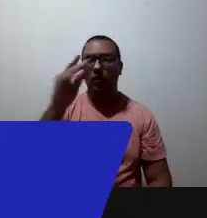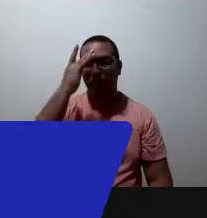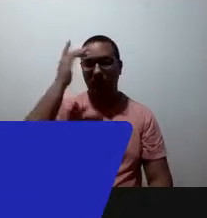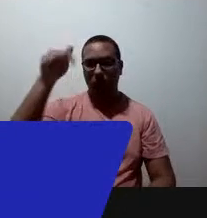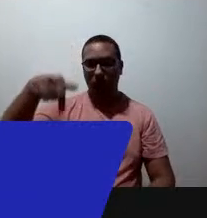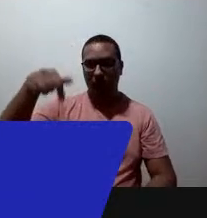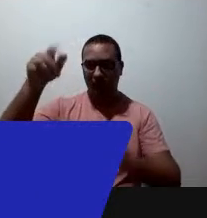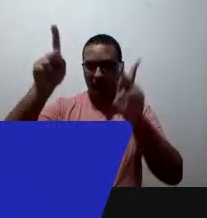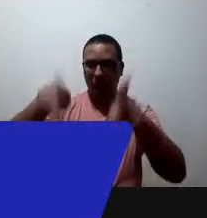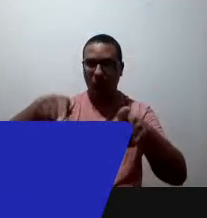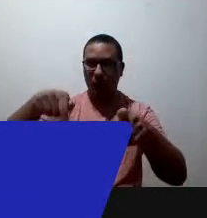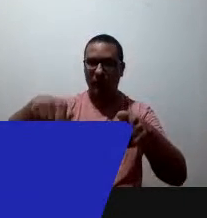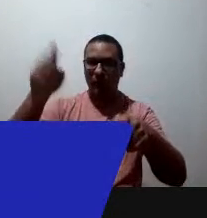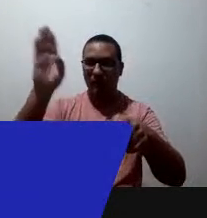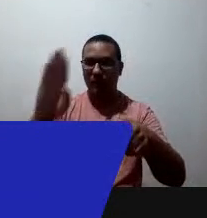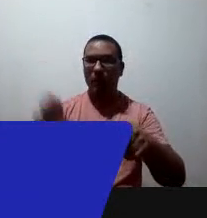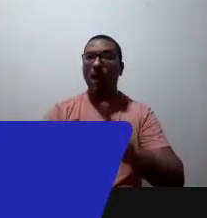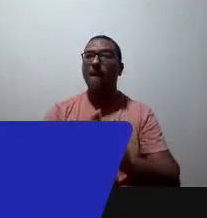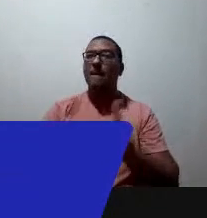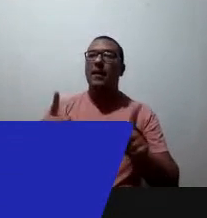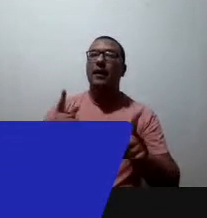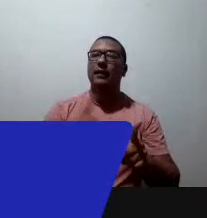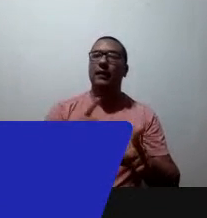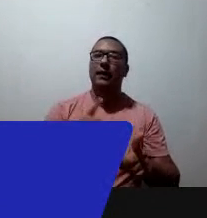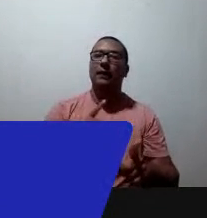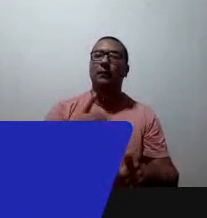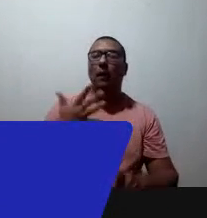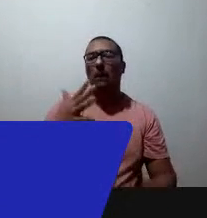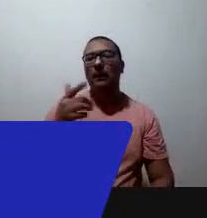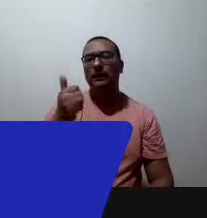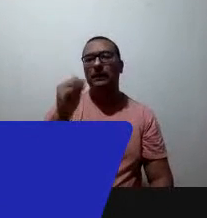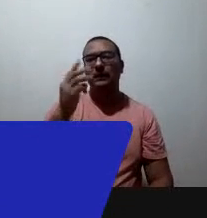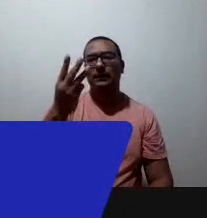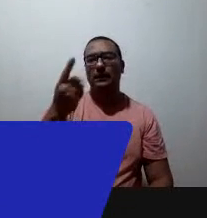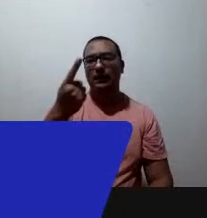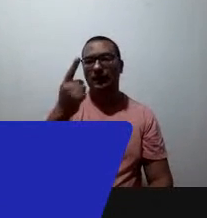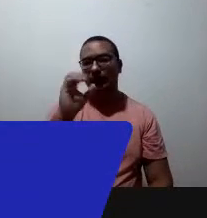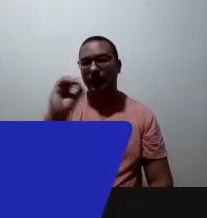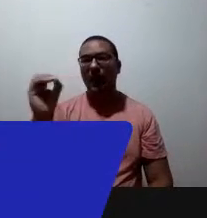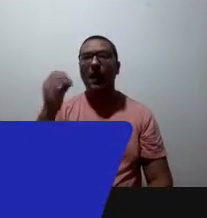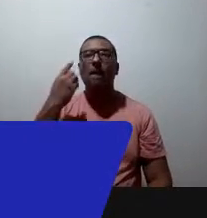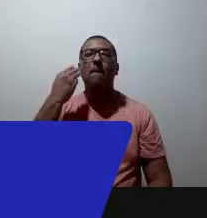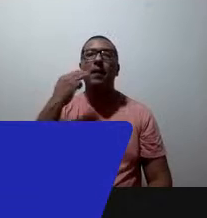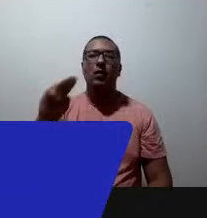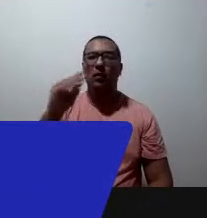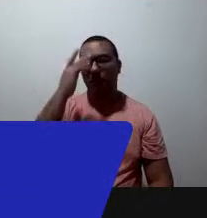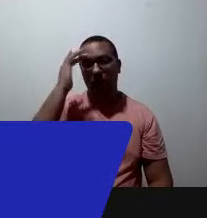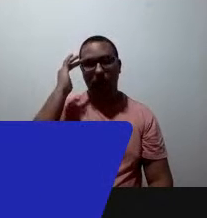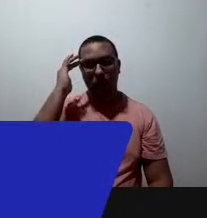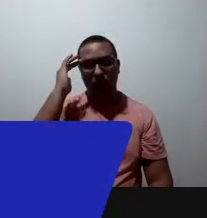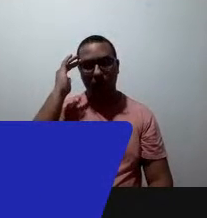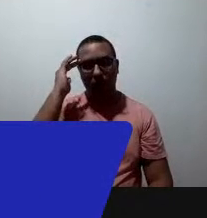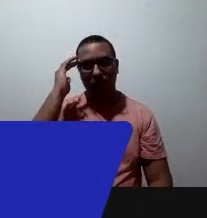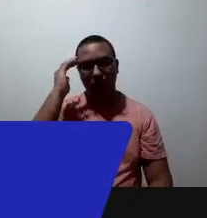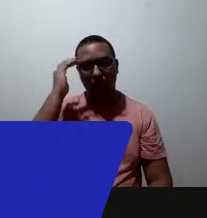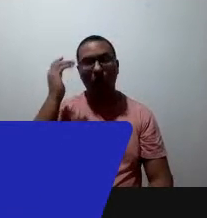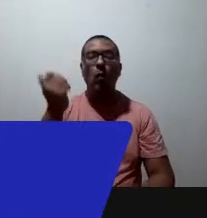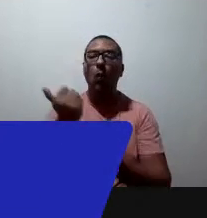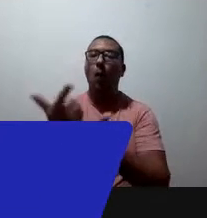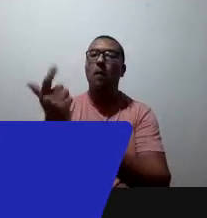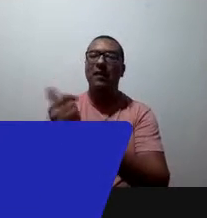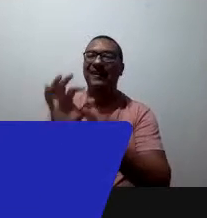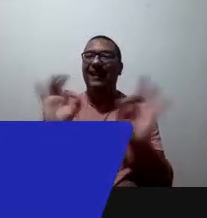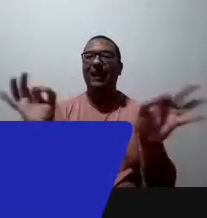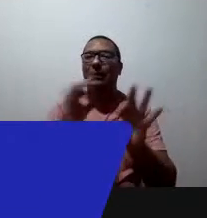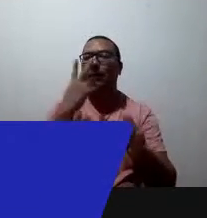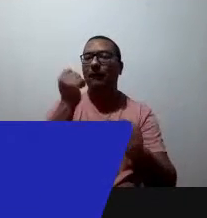Brasil não tem mais do que 100 milhões de consumidores. Mais de 100 milhões de brasileiros estão fora da nossa economia